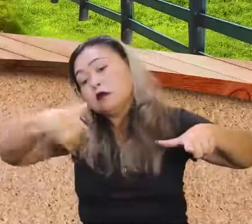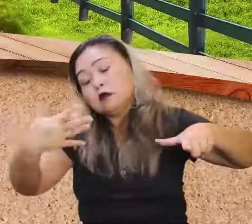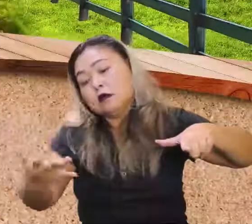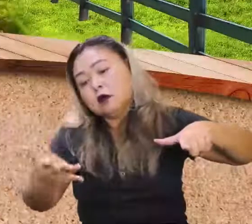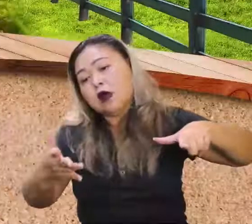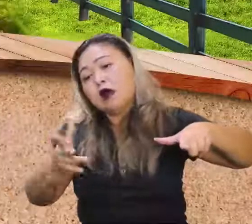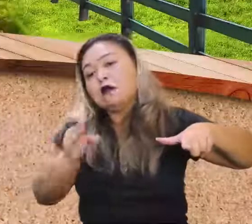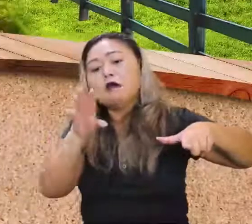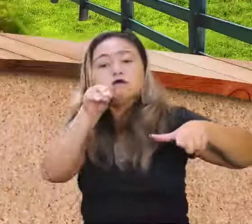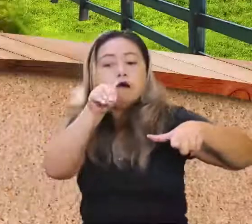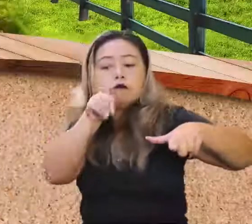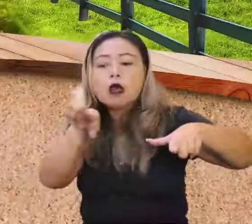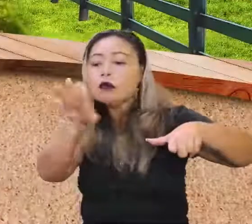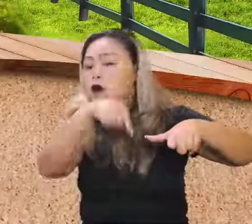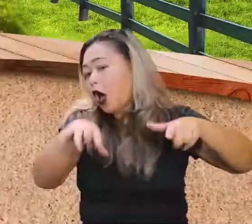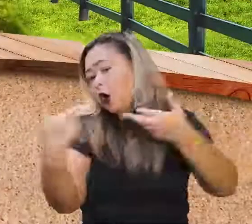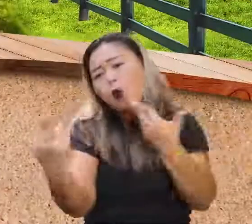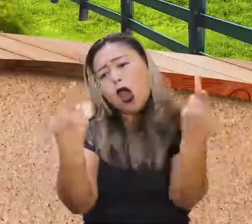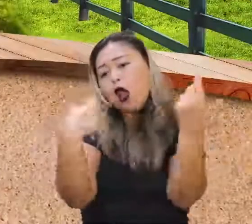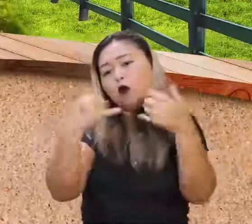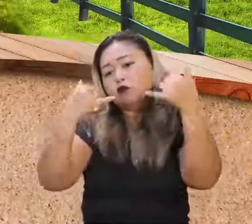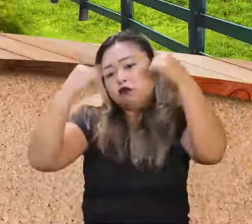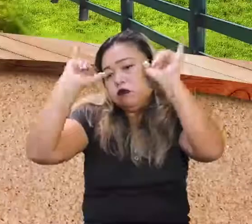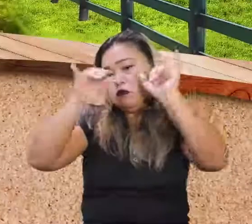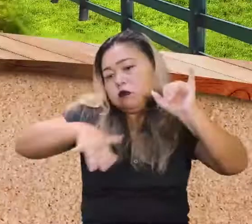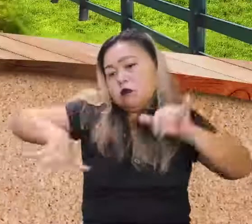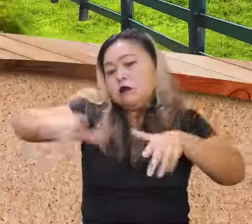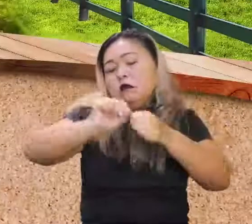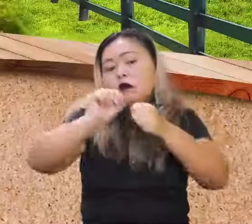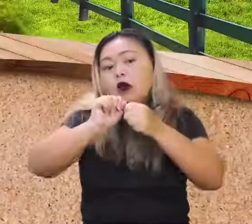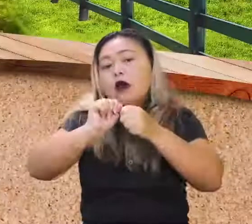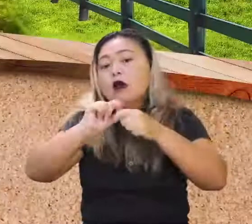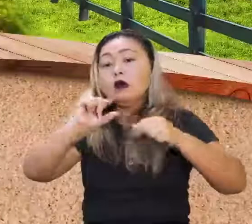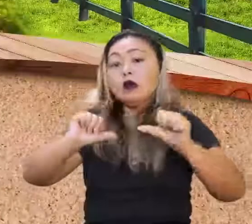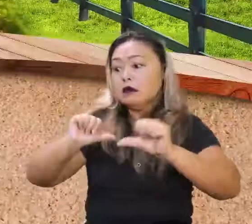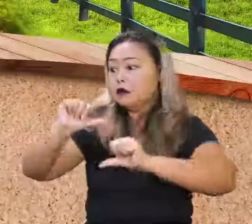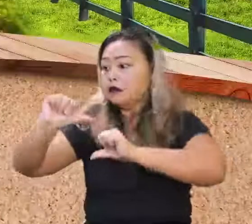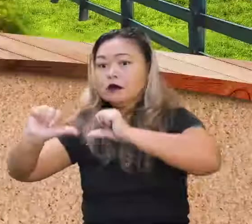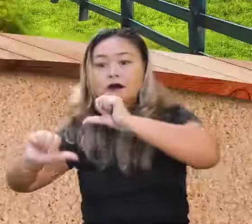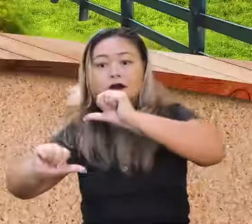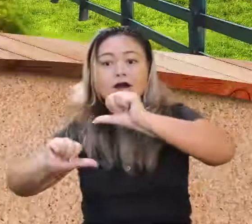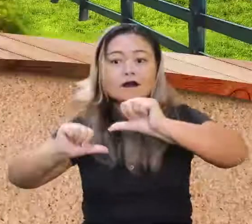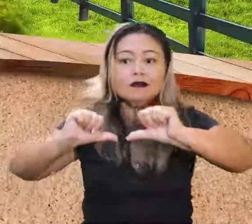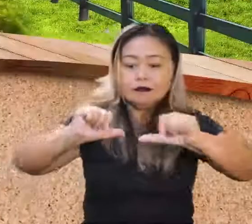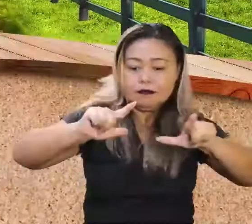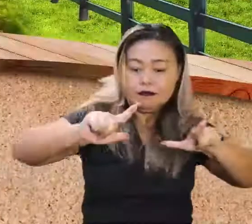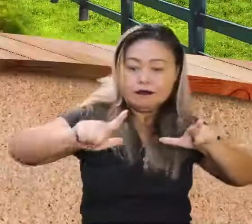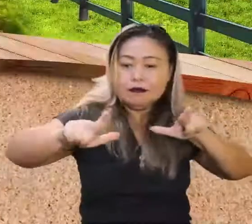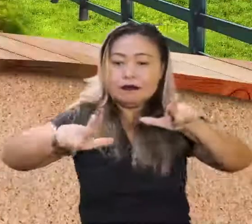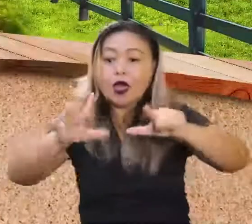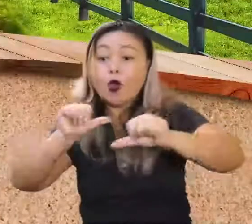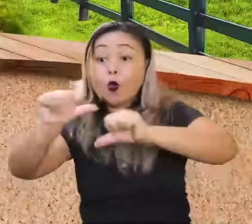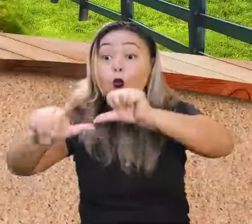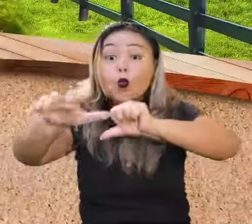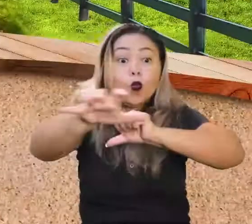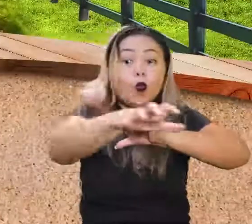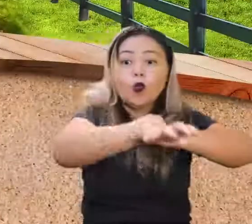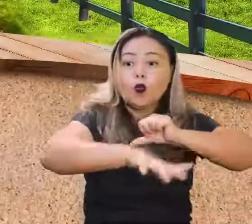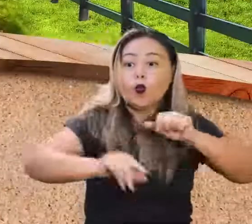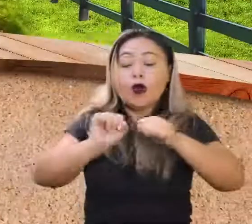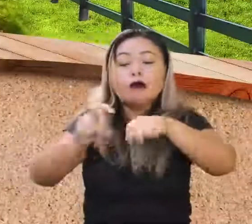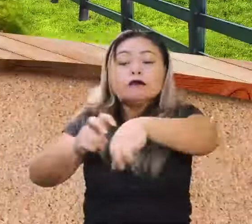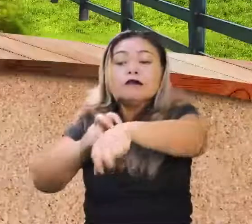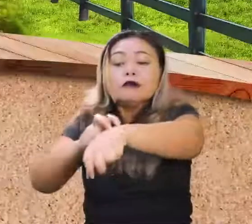para pastagem, como a gente faz em gado. E aí faz a rotatividade dos piquetes. Mas para criação